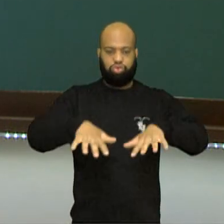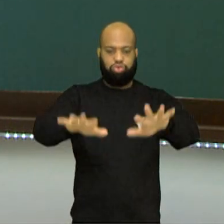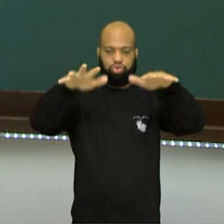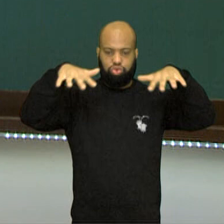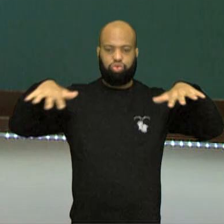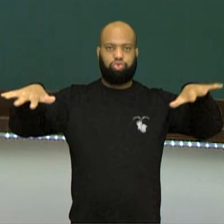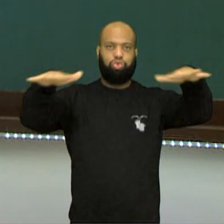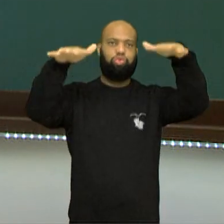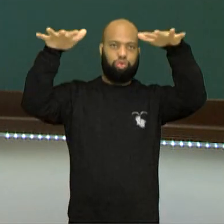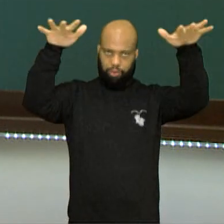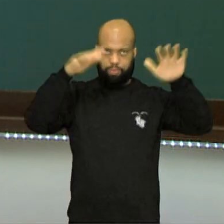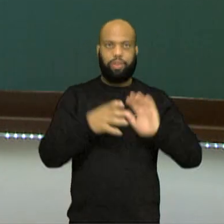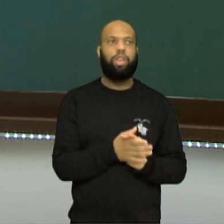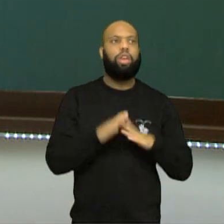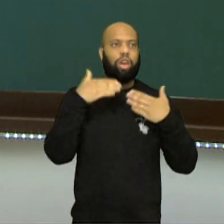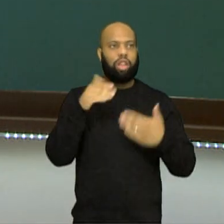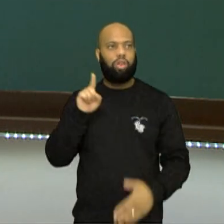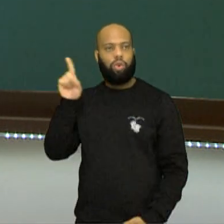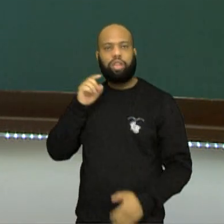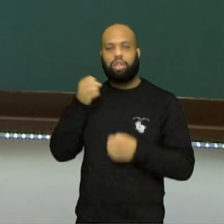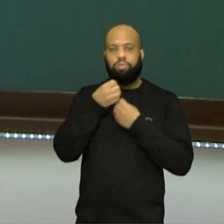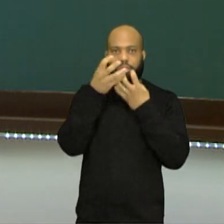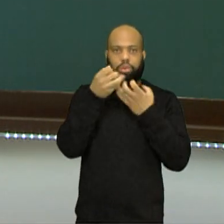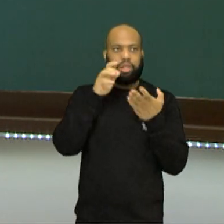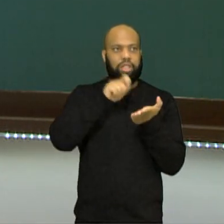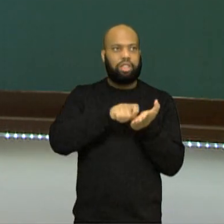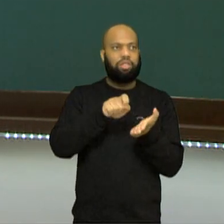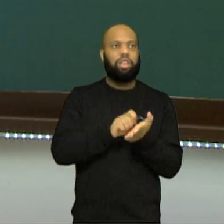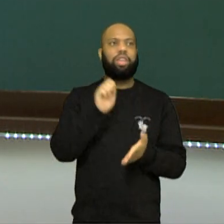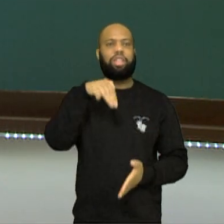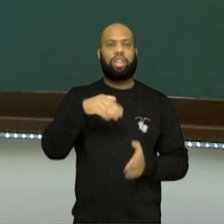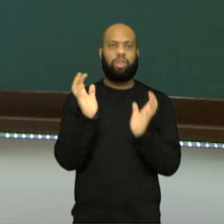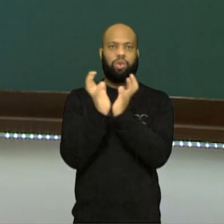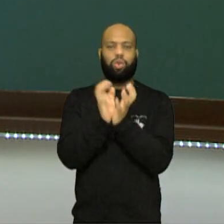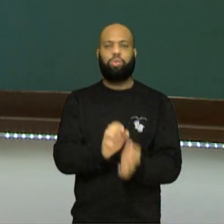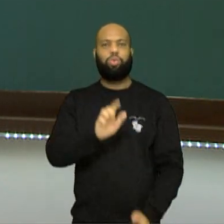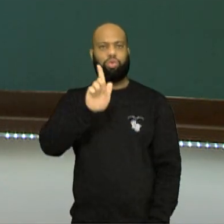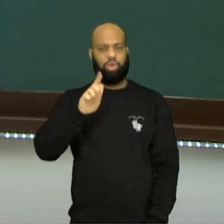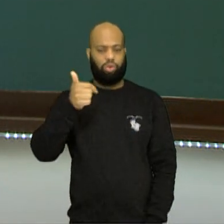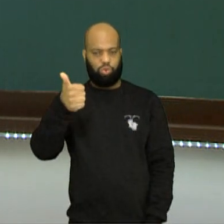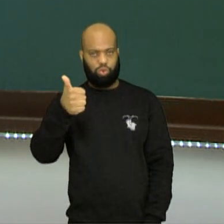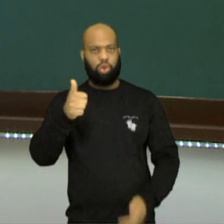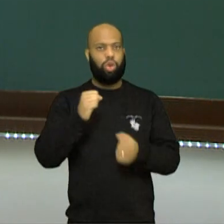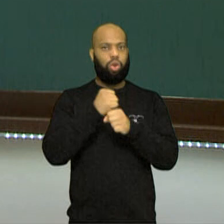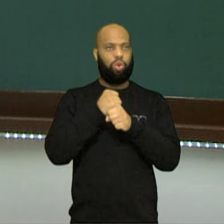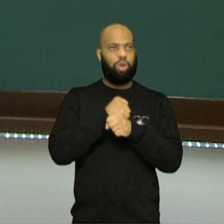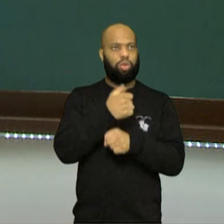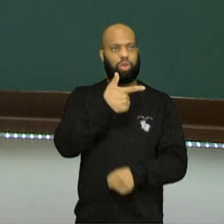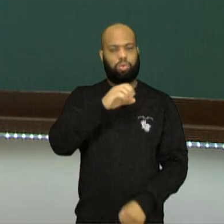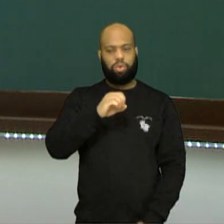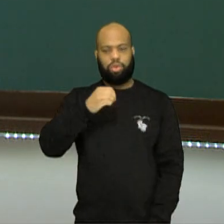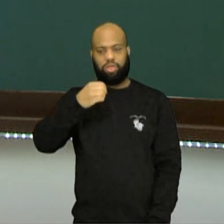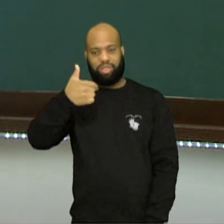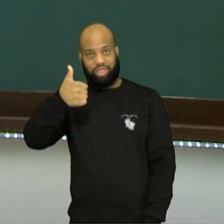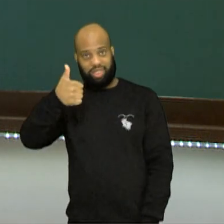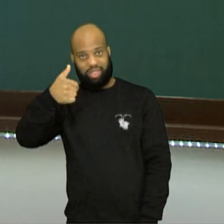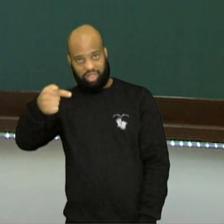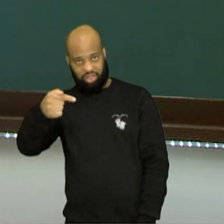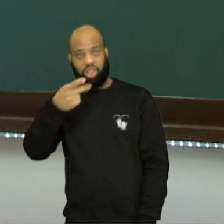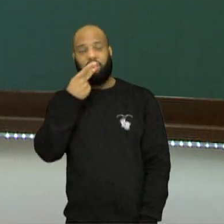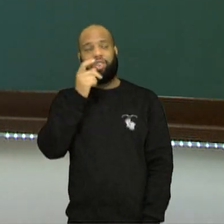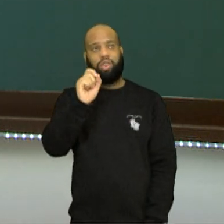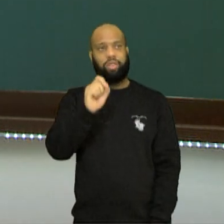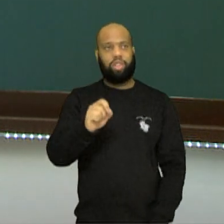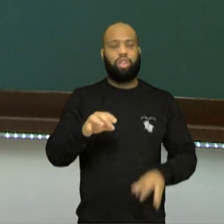notícia, então, foi escrita, né, pela equipe do G1 em 2017. E diz assim: o